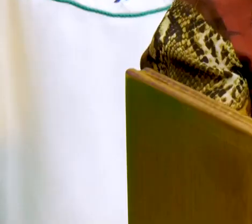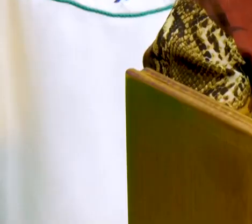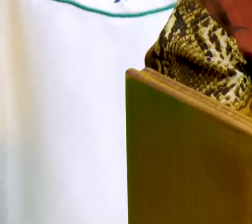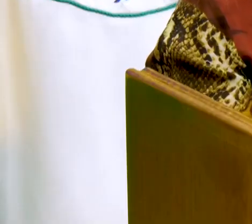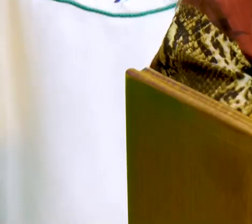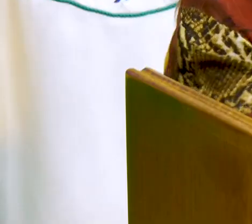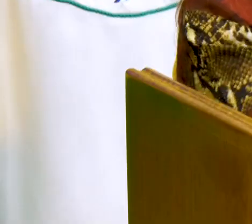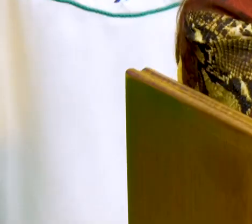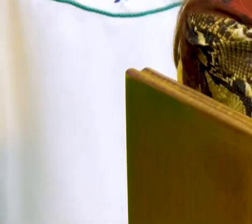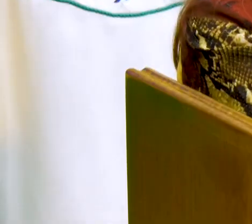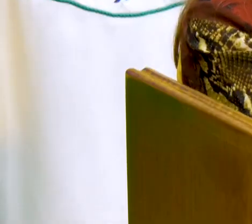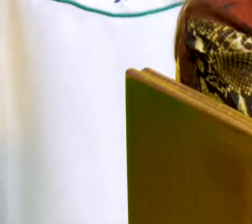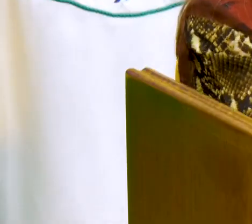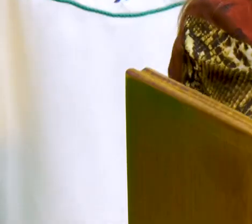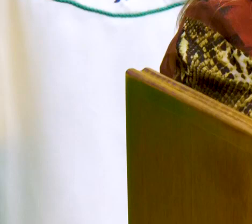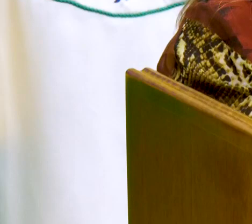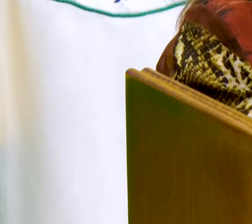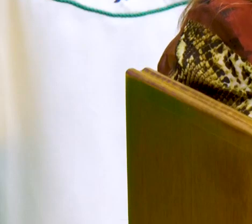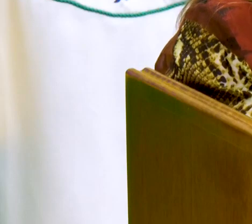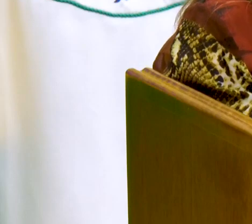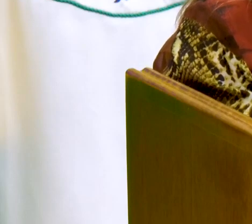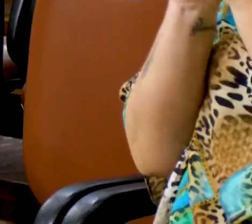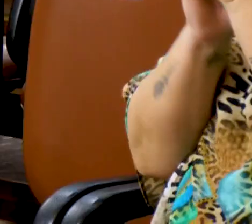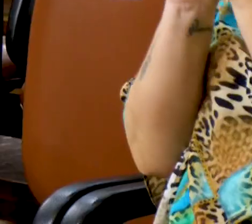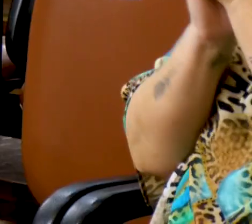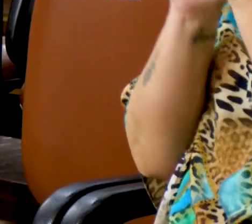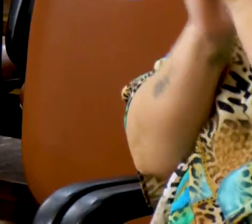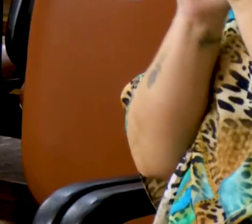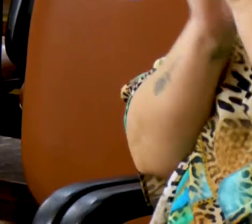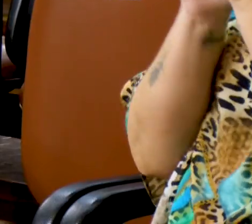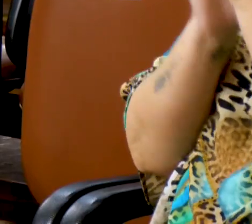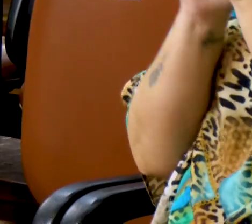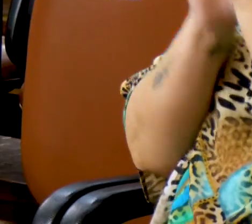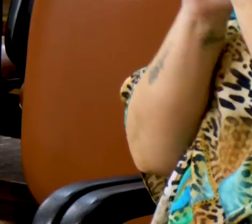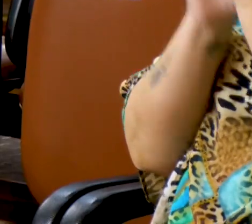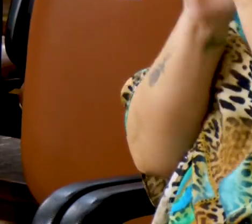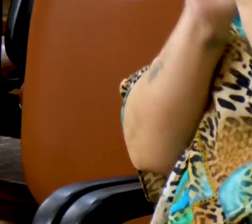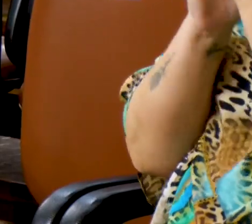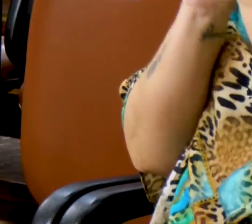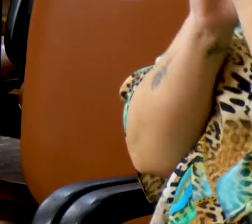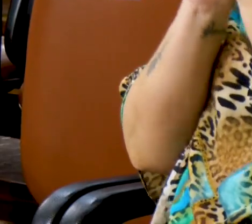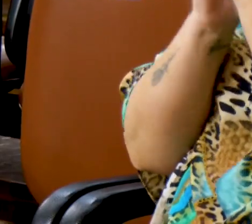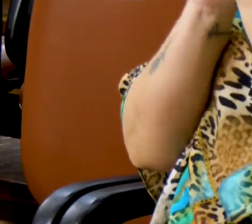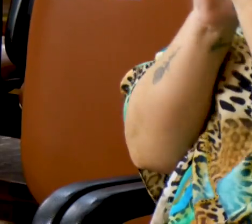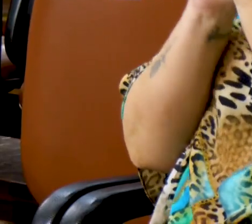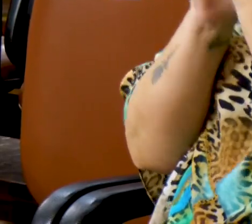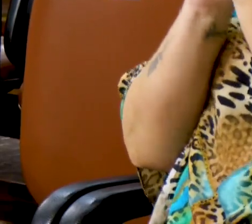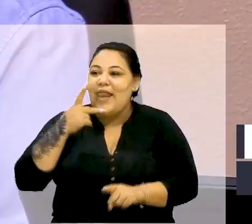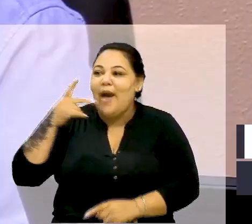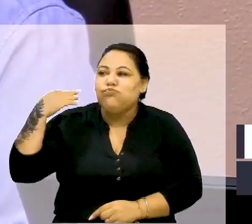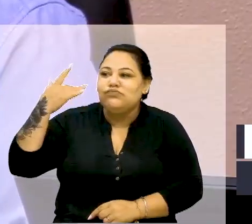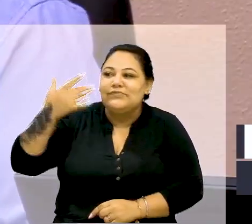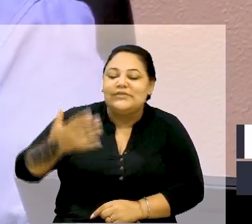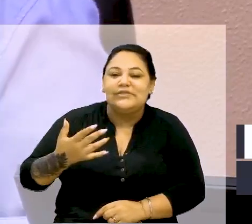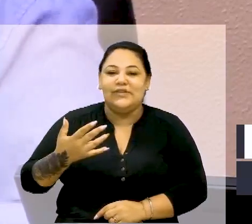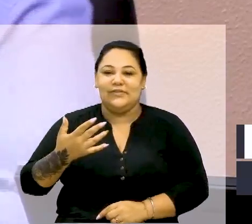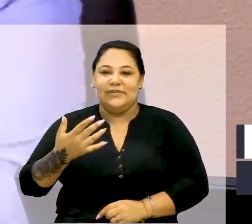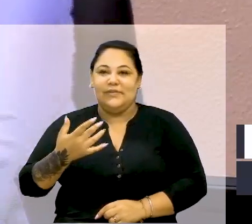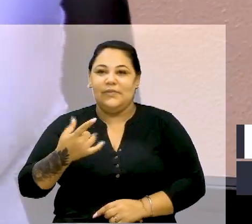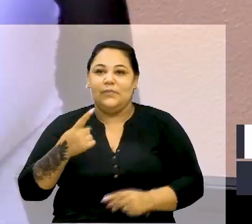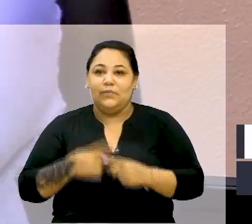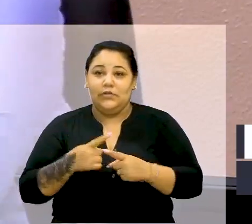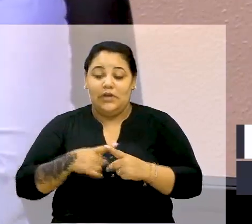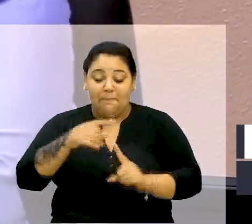2022-2024, falando sobre as ações feitas pela categoria. Na oportunidade, agradeceram aos mais de 40 voluntários. A função